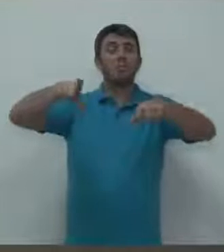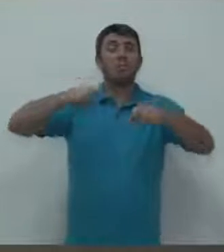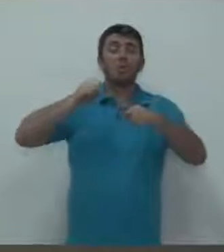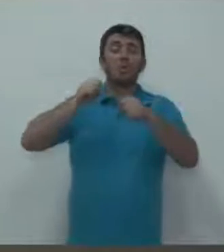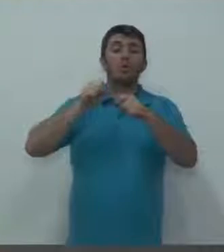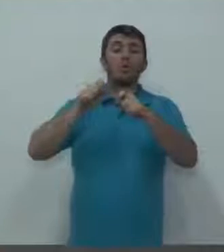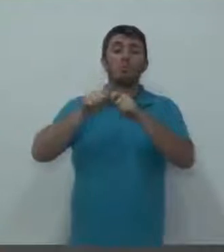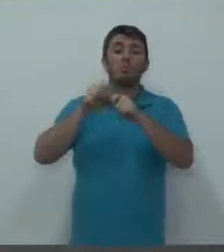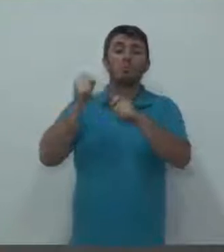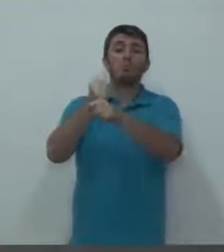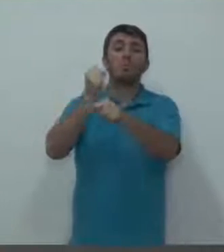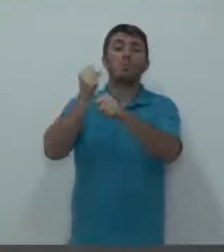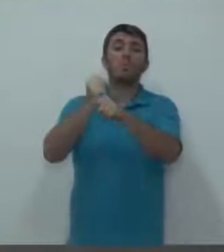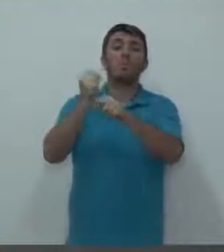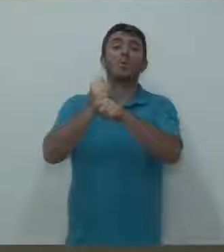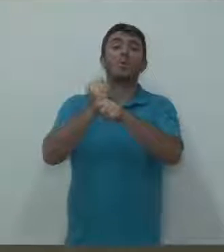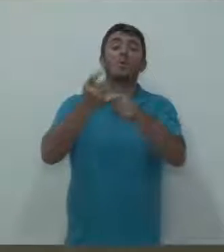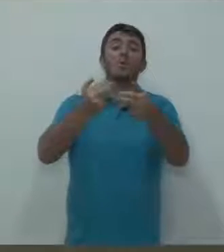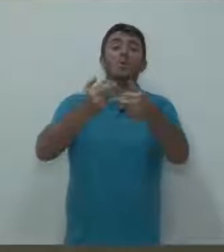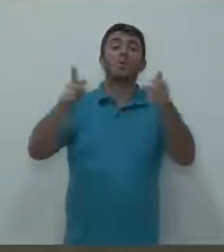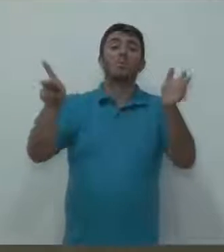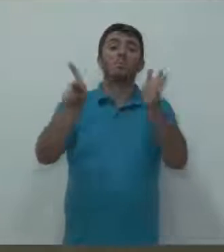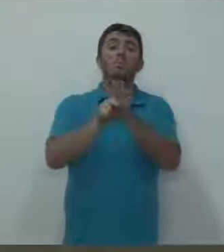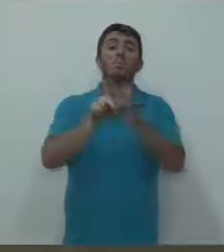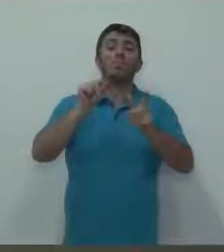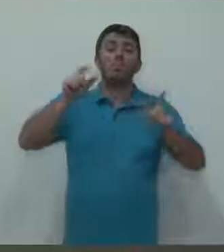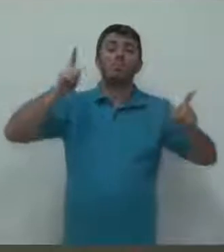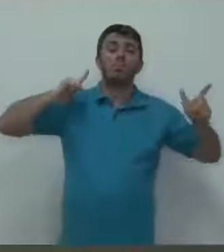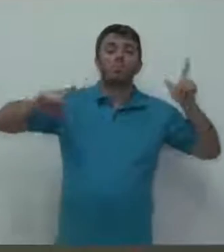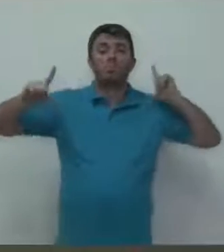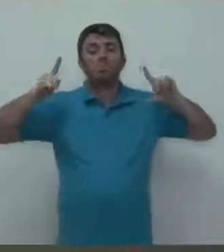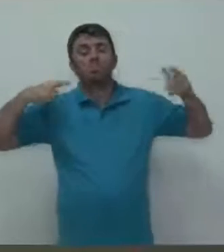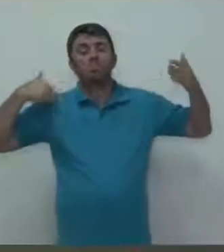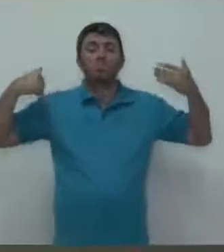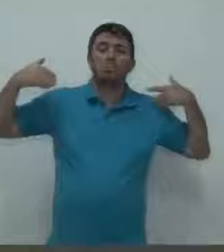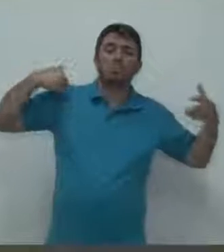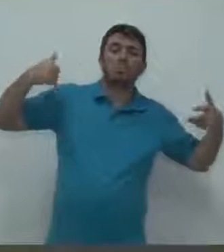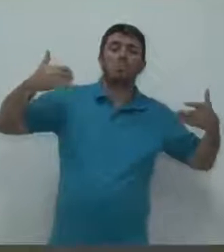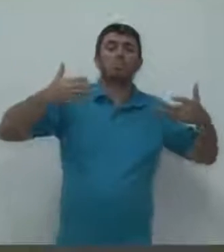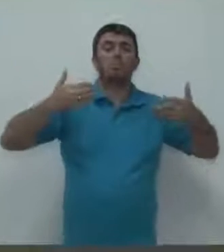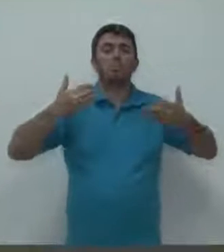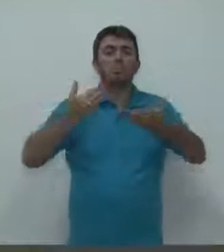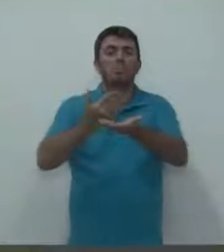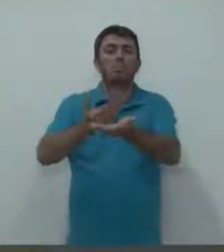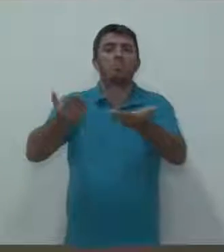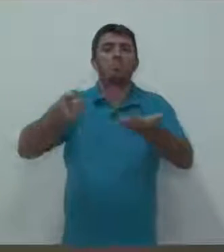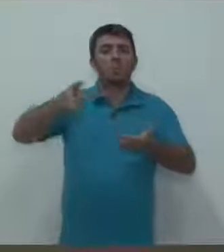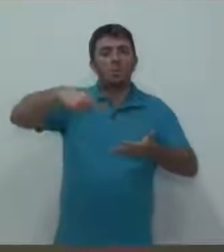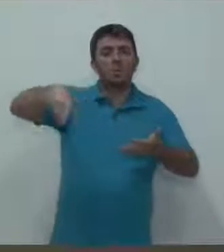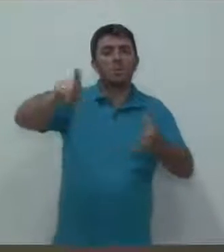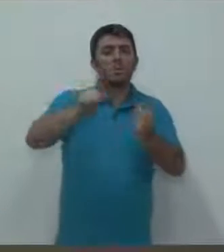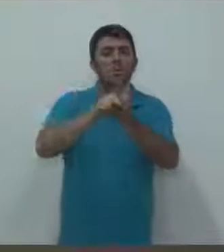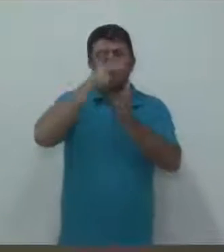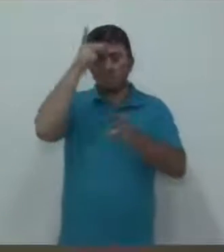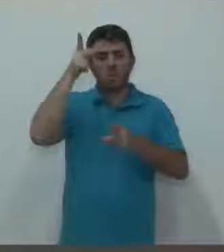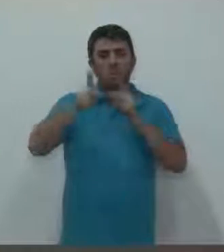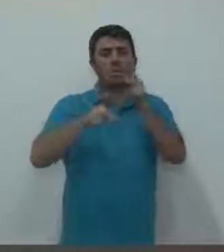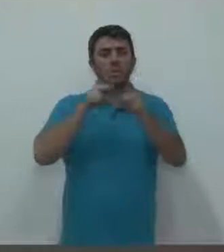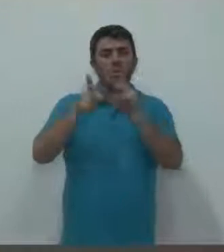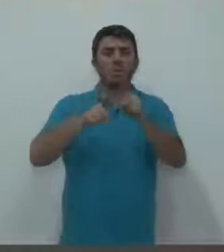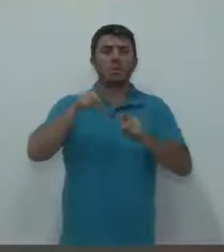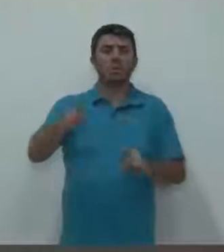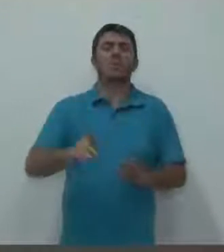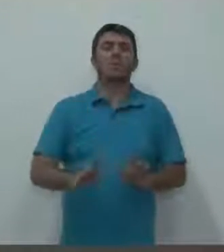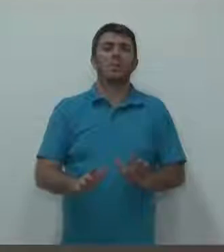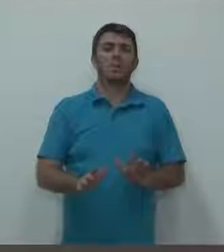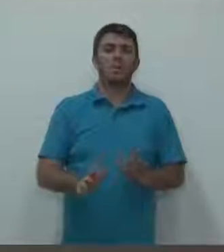interferência? Quando eu falo aqui, às vezes, de radicalismo, de extremismo, que não é por parte de todos, eu acho que a grande